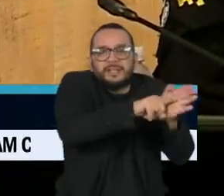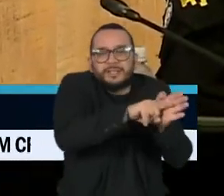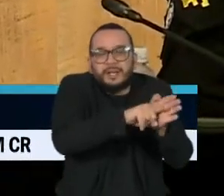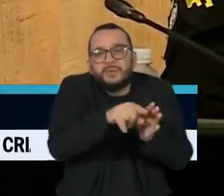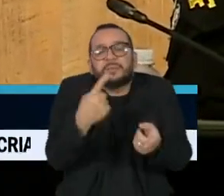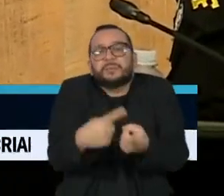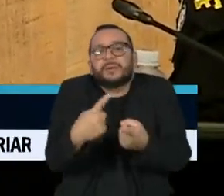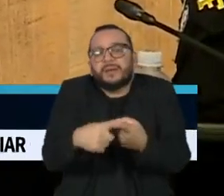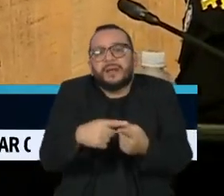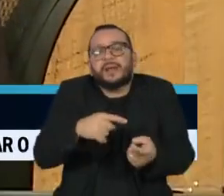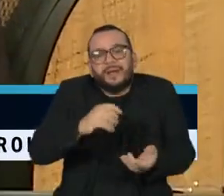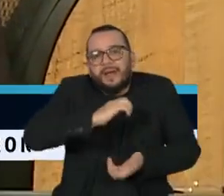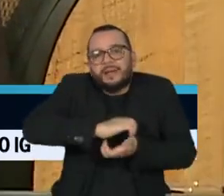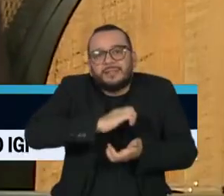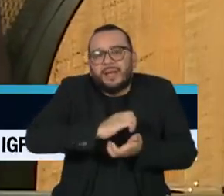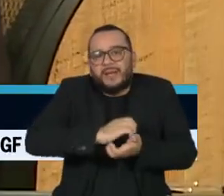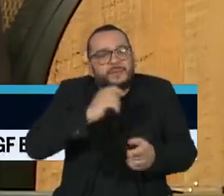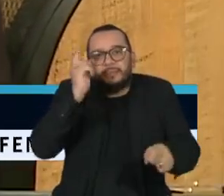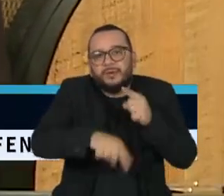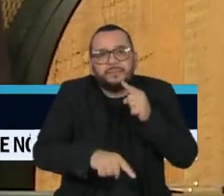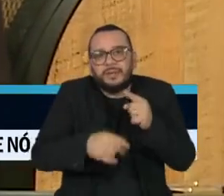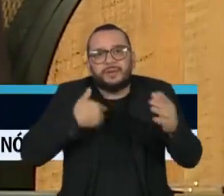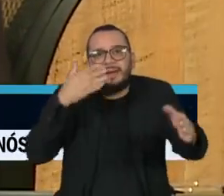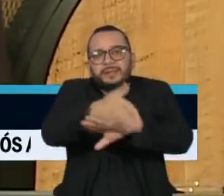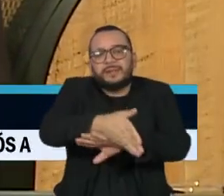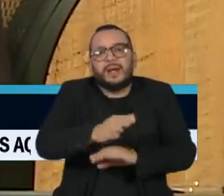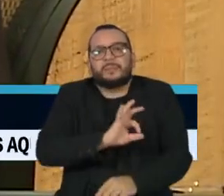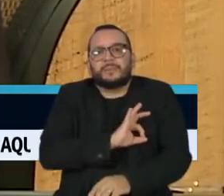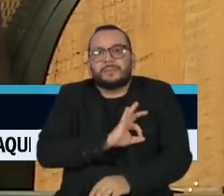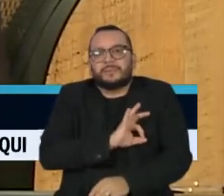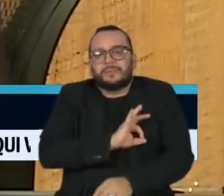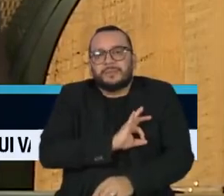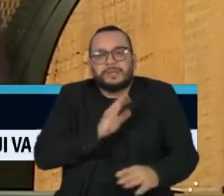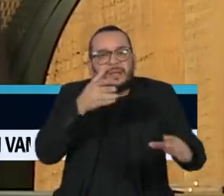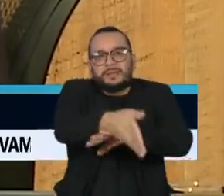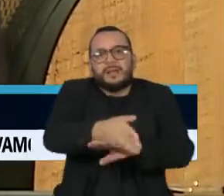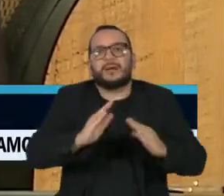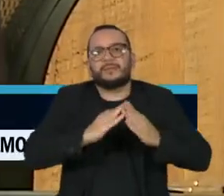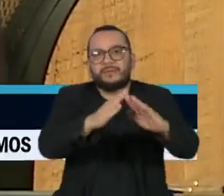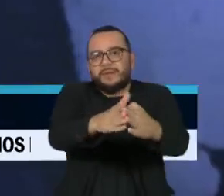decisão do STF, que limitou a ação das forças policiais do estado nas comunidades.